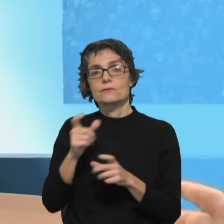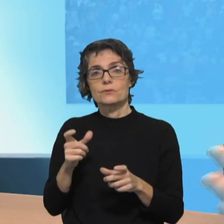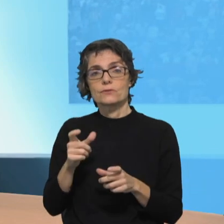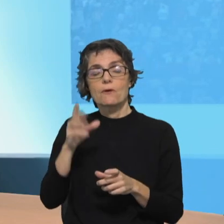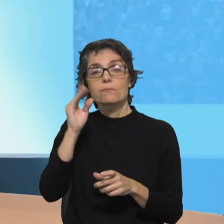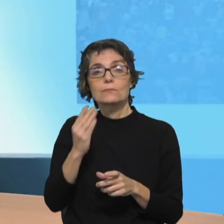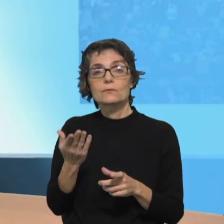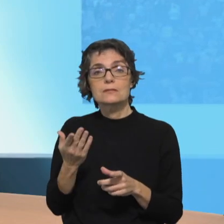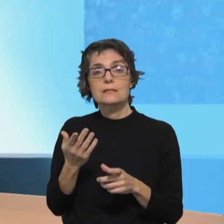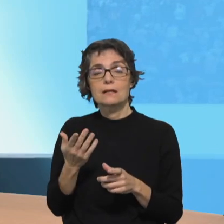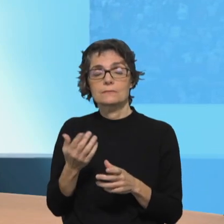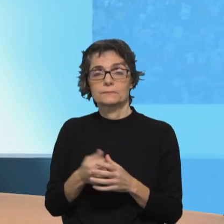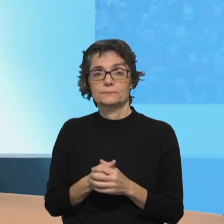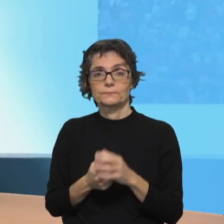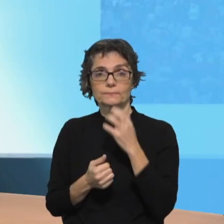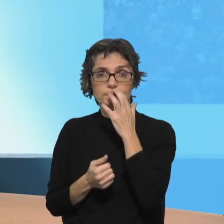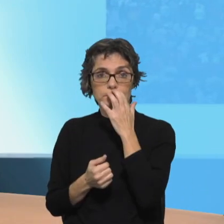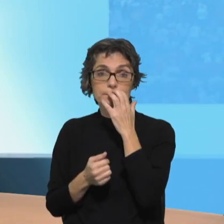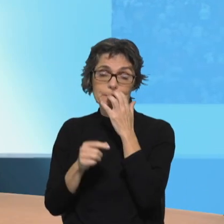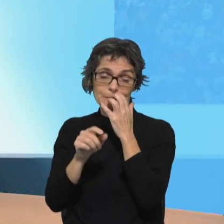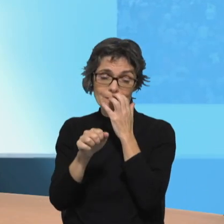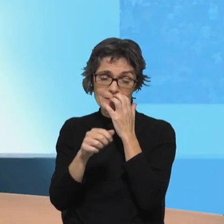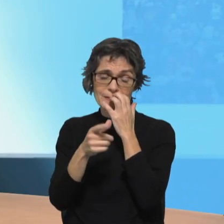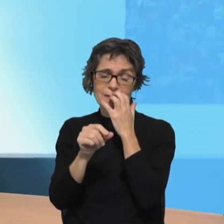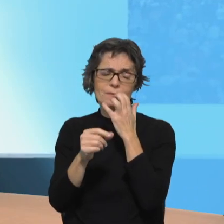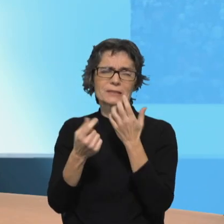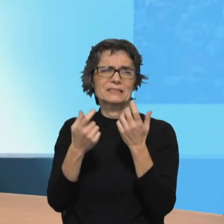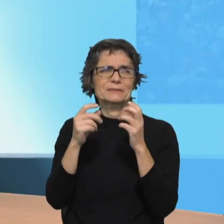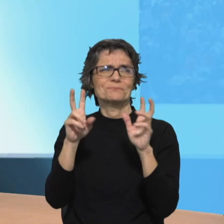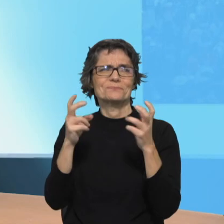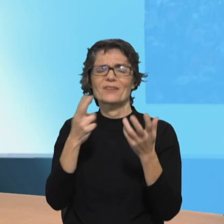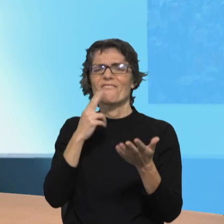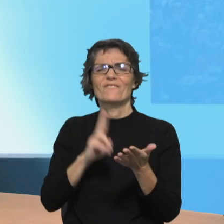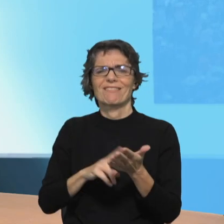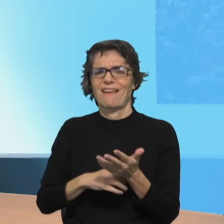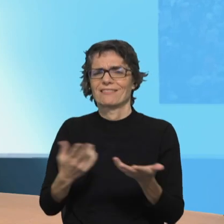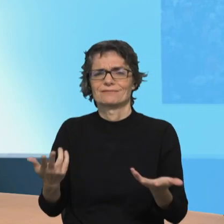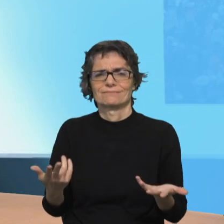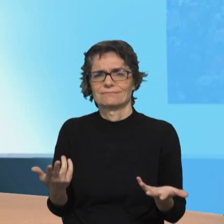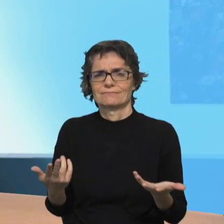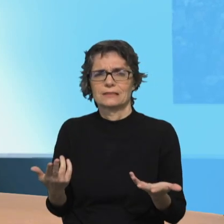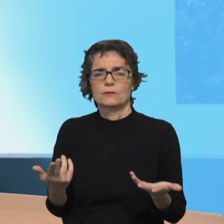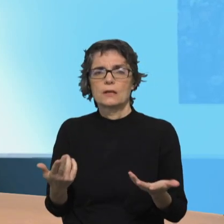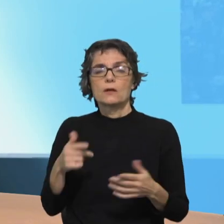utilizadas estes Até a própria questão da verdade em si, não é? Hoje produz-se tanto